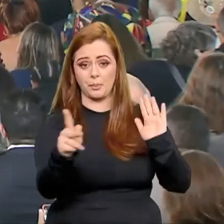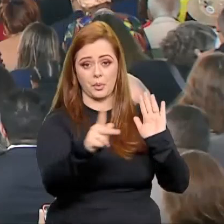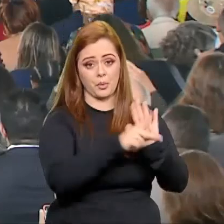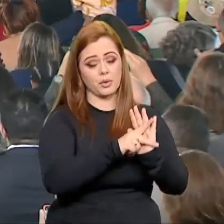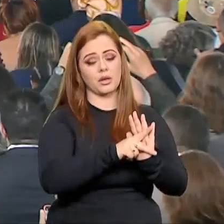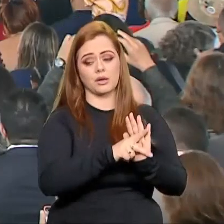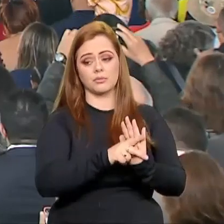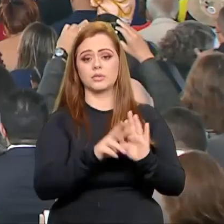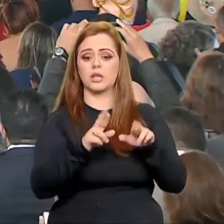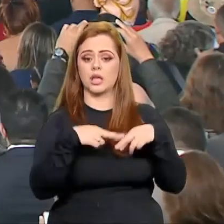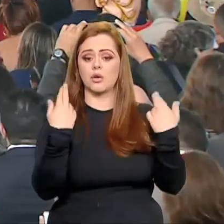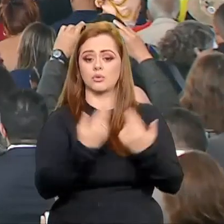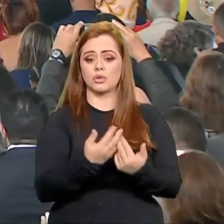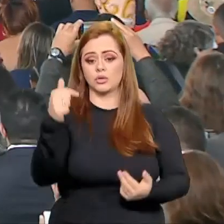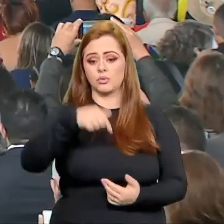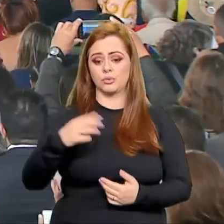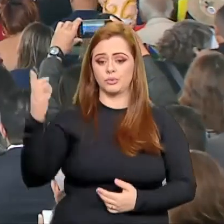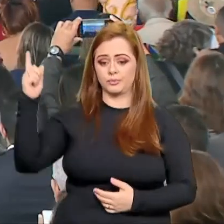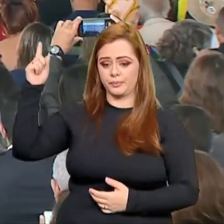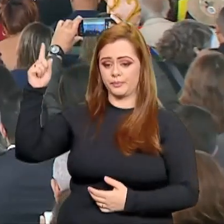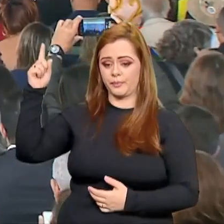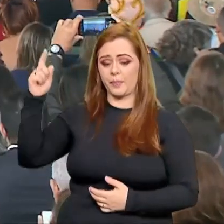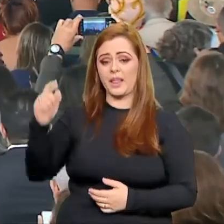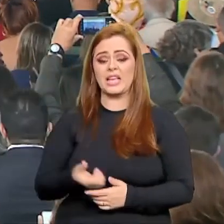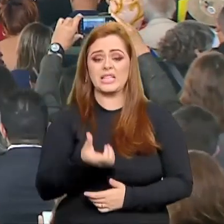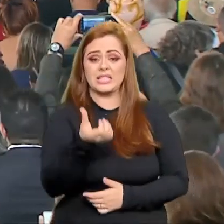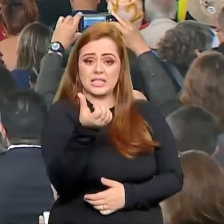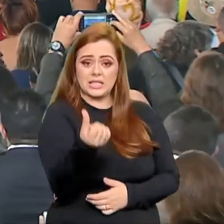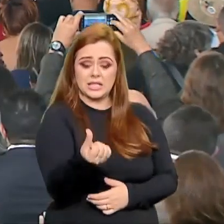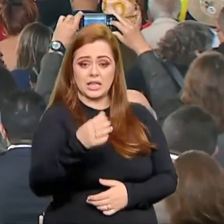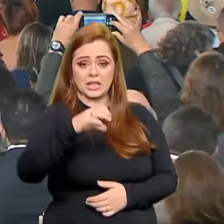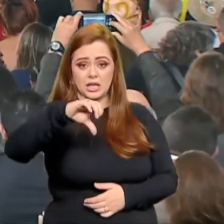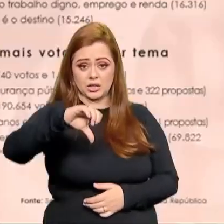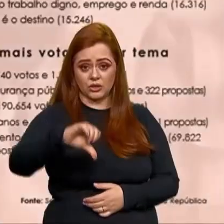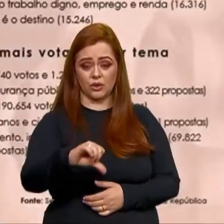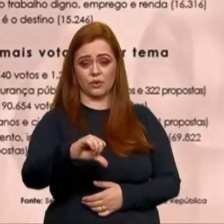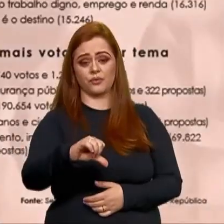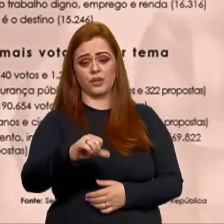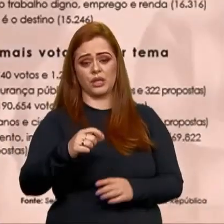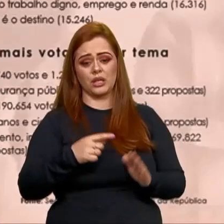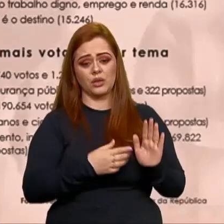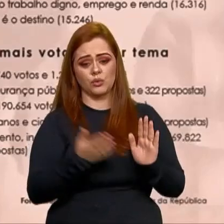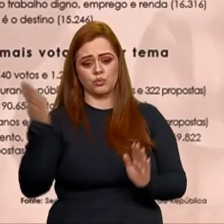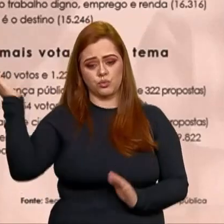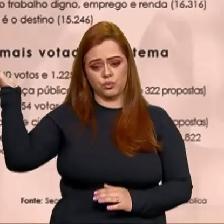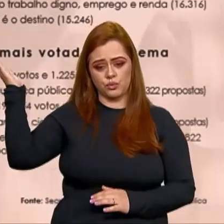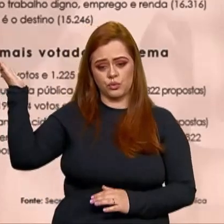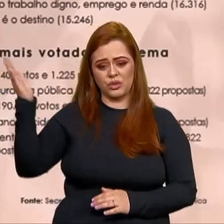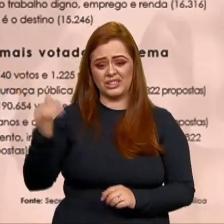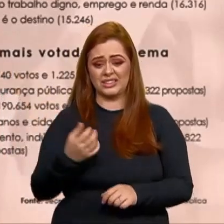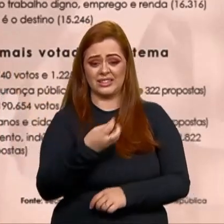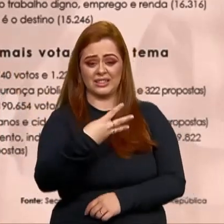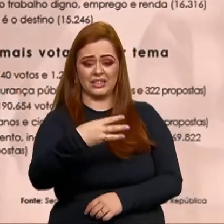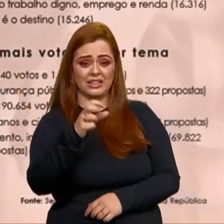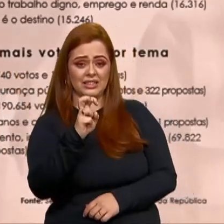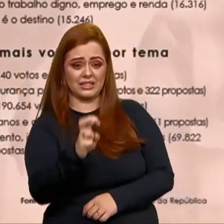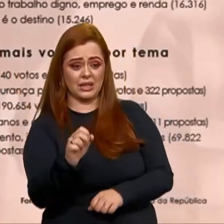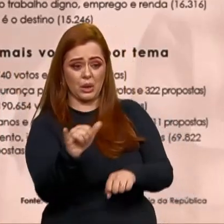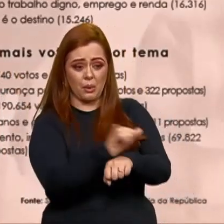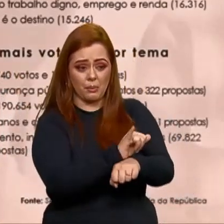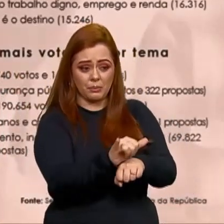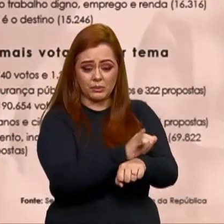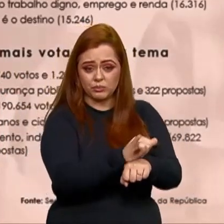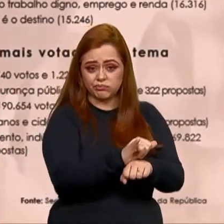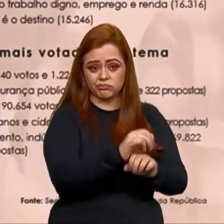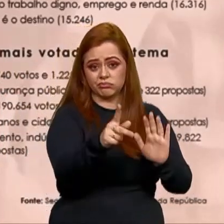como está aqui atrás no painel, 69 indicadores, 35 projetos estratégicos. Conseguimos enxugar